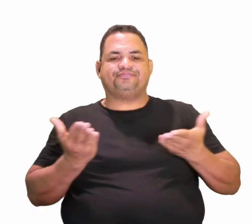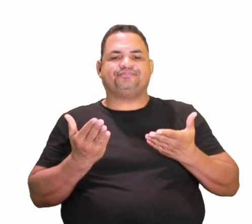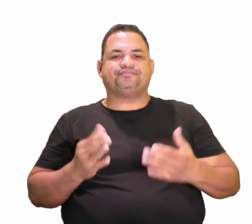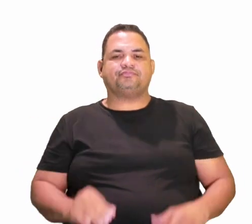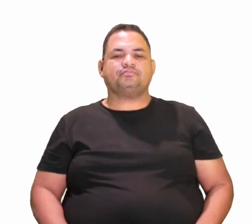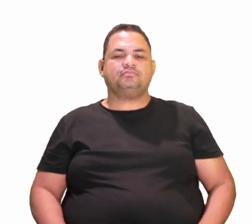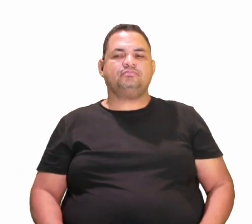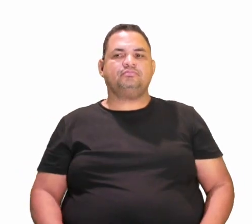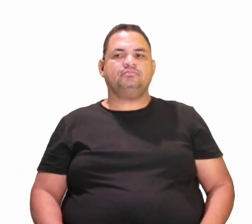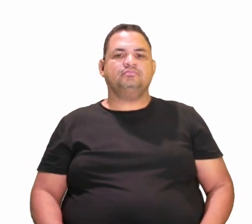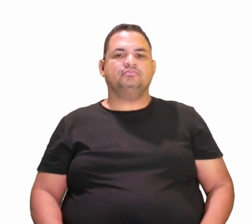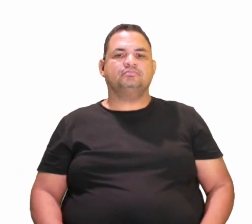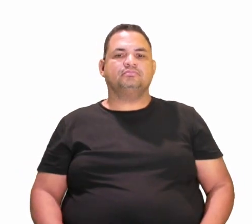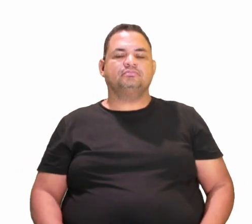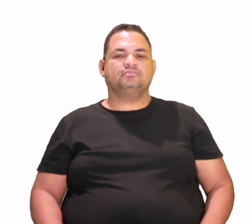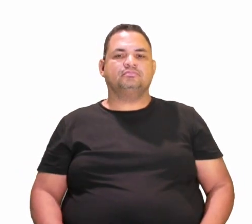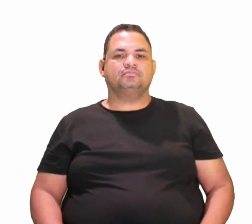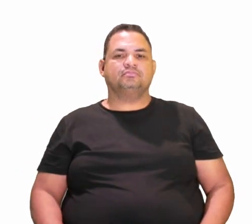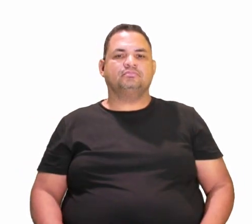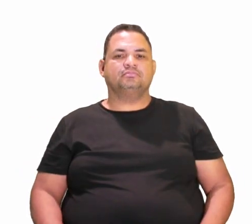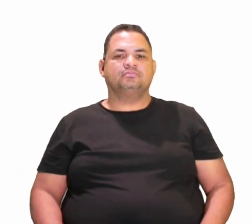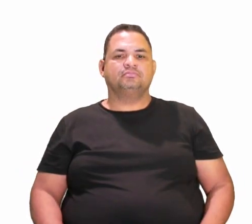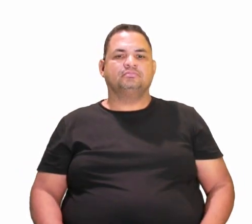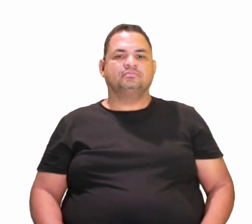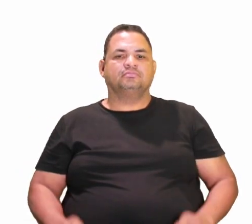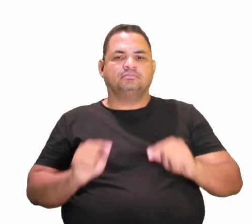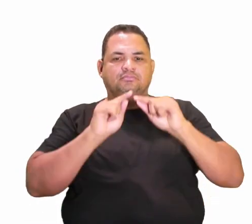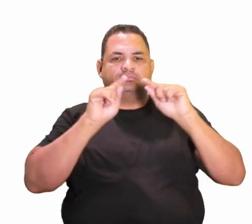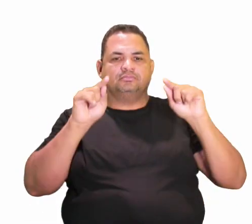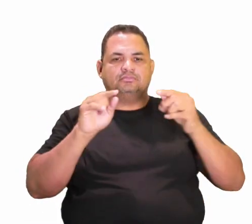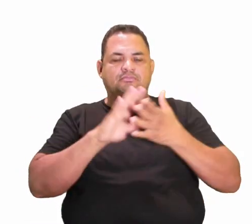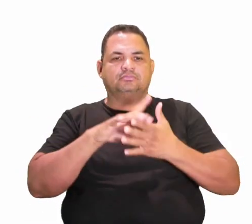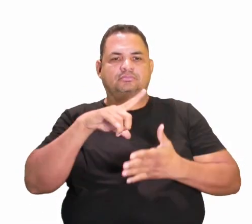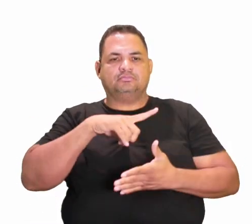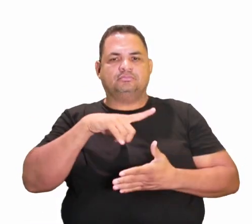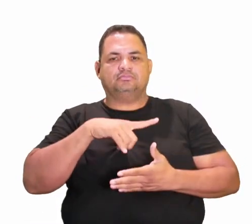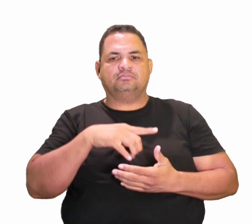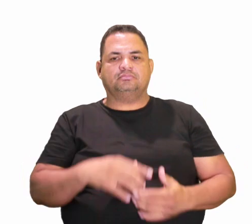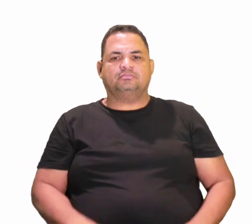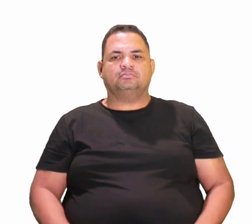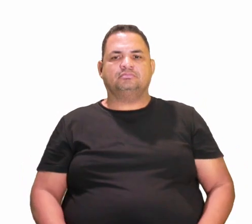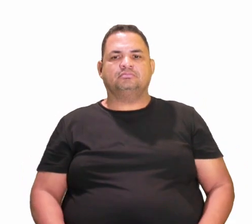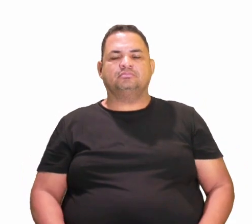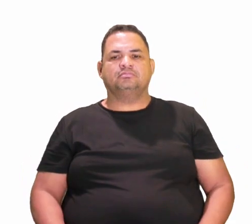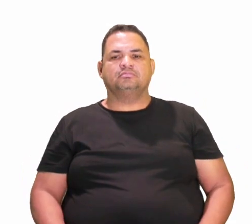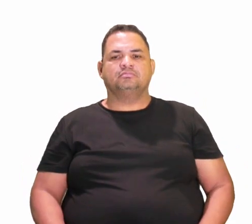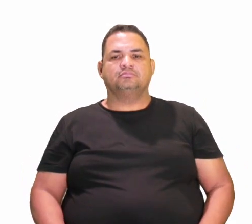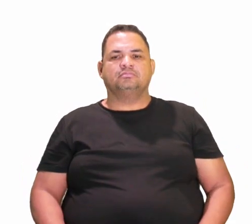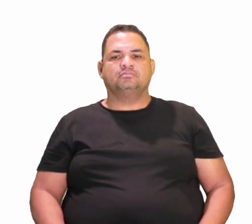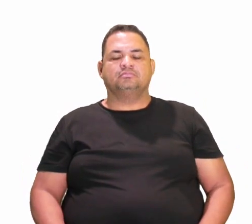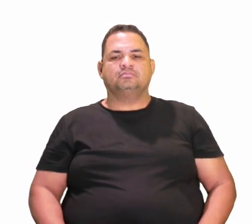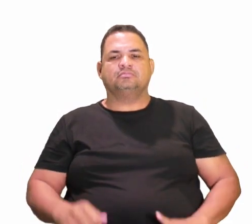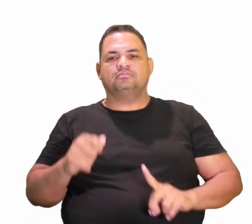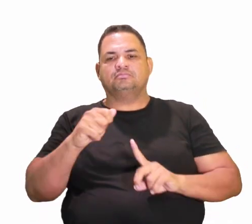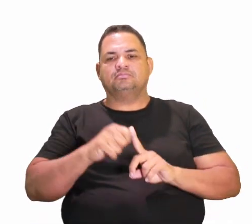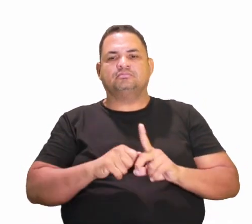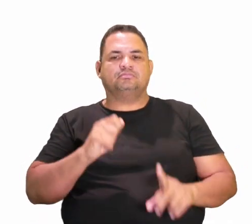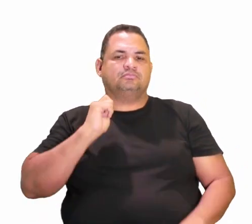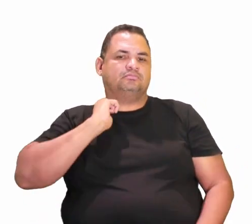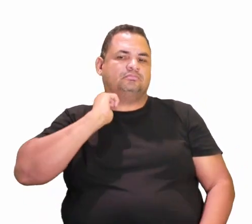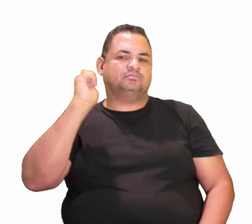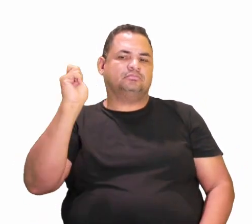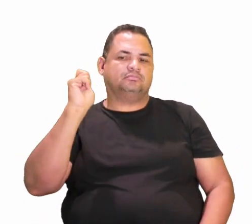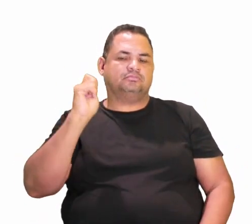aqui na minha fichinha com todos os meses, eu vou ver aqui, ó, Easter é em